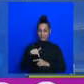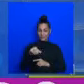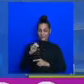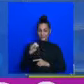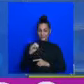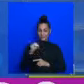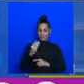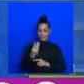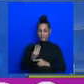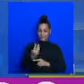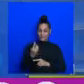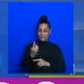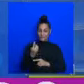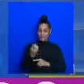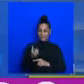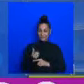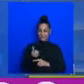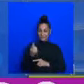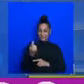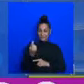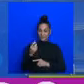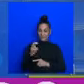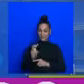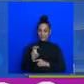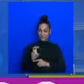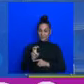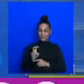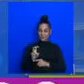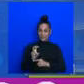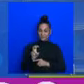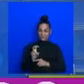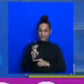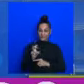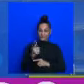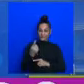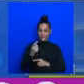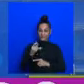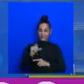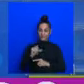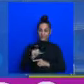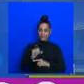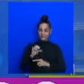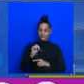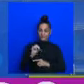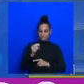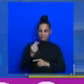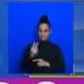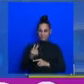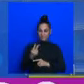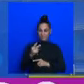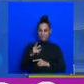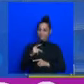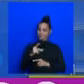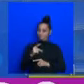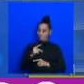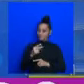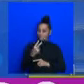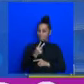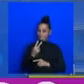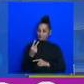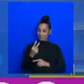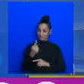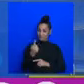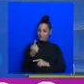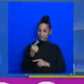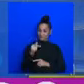24, 07, 03, 16, 15, 19,